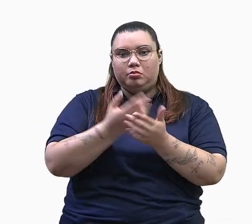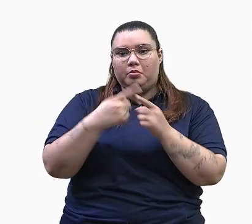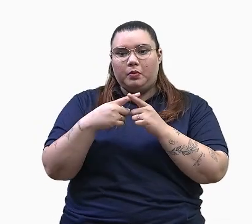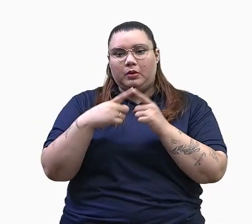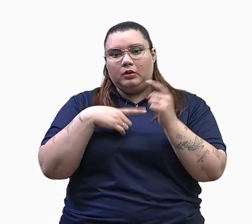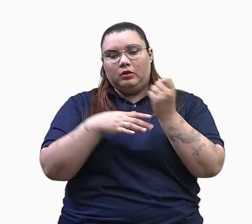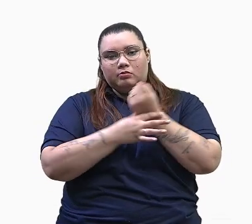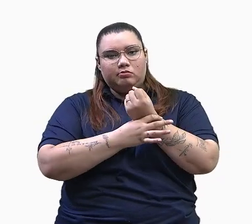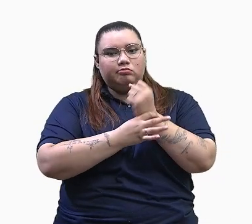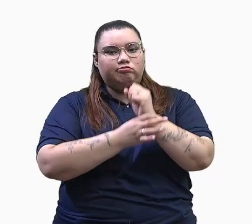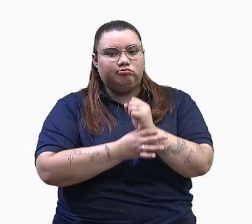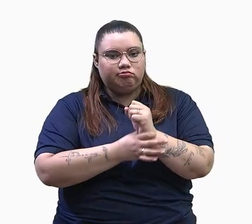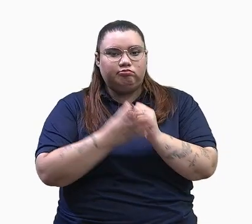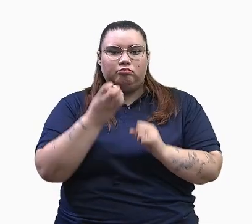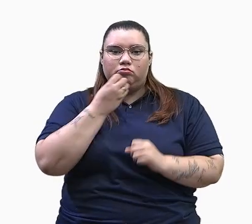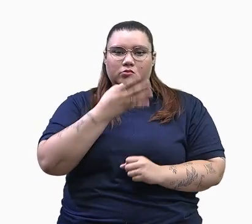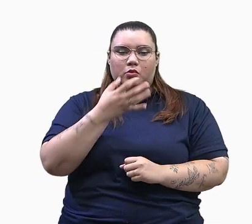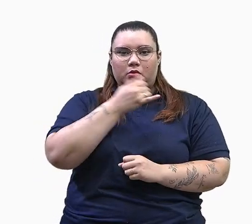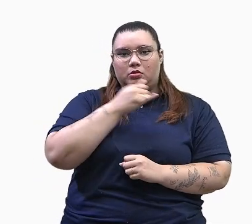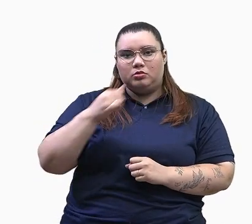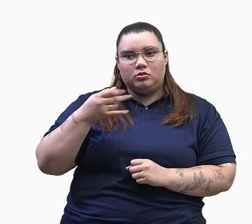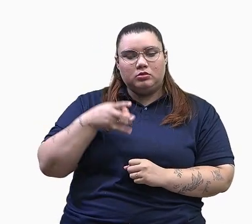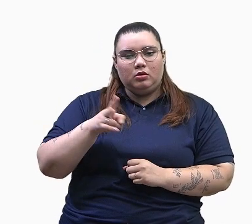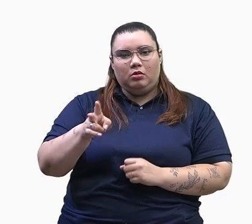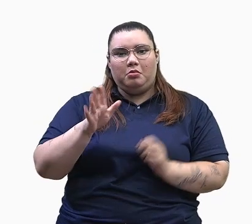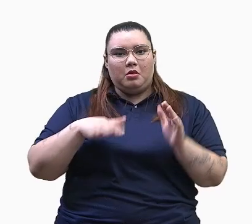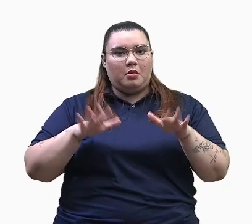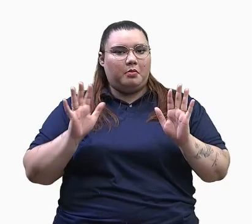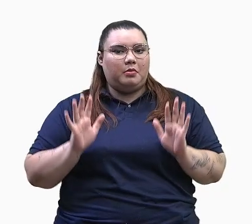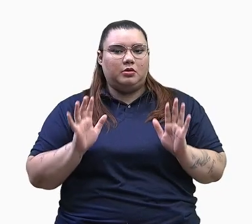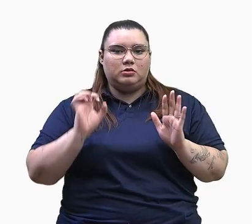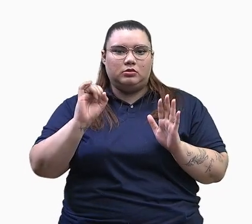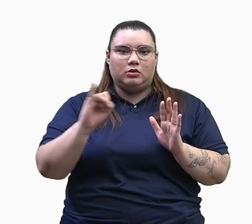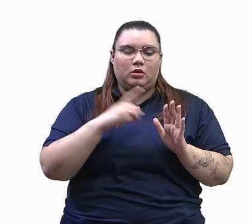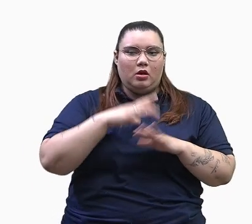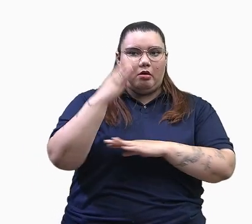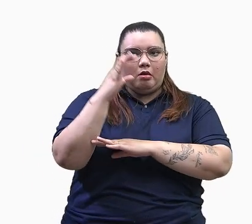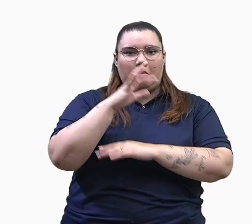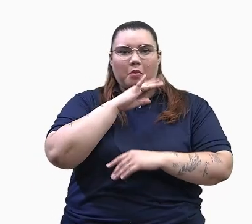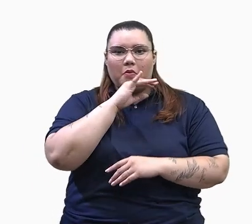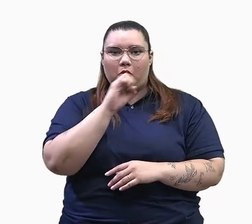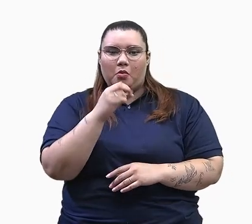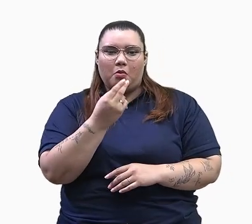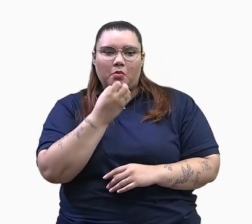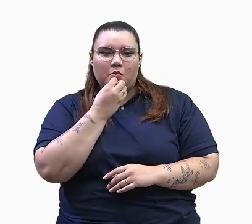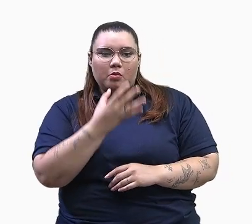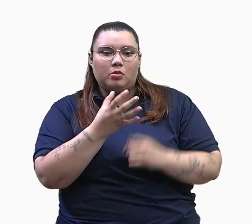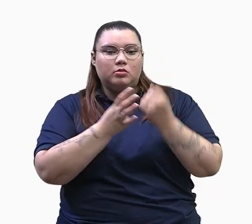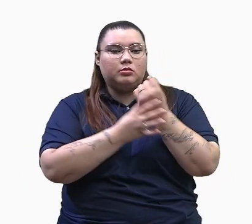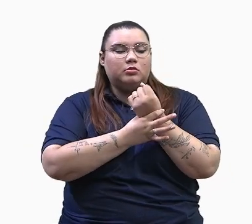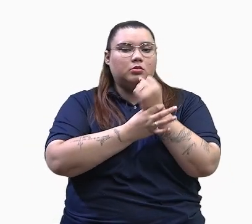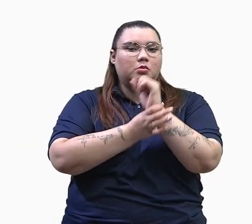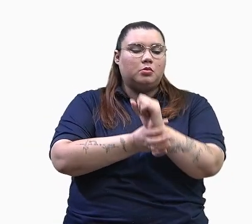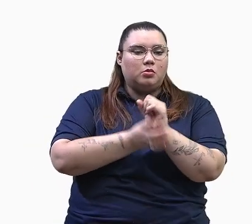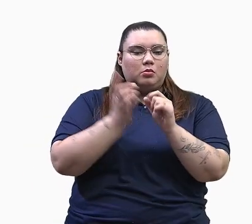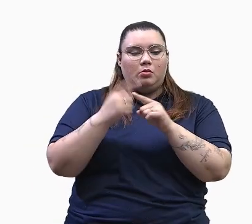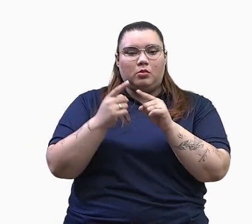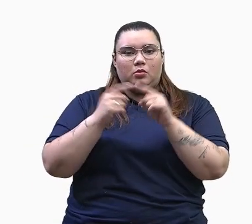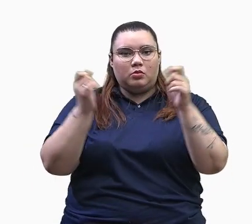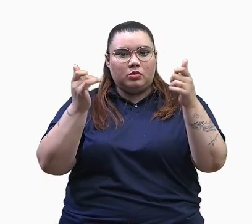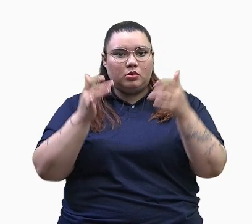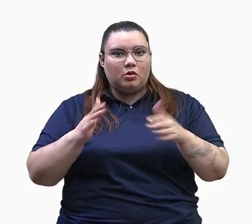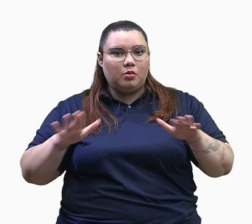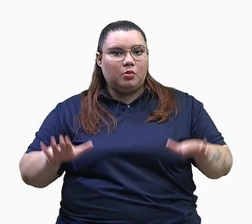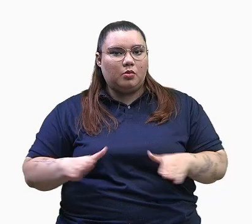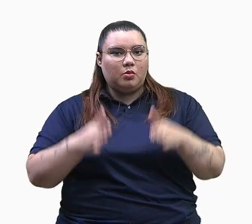constante também, isso não depende ali das características climáticas daquele local. Segura, quando nós falamos das